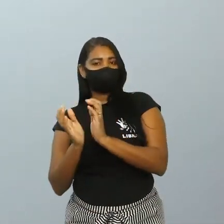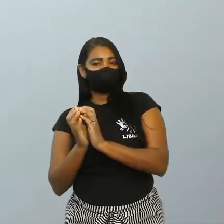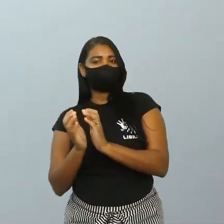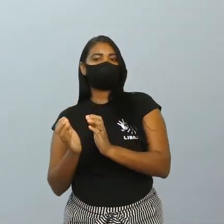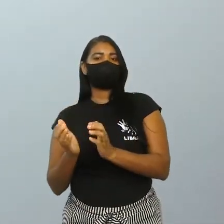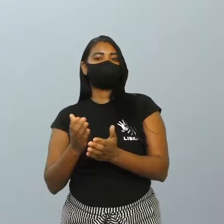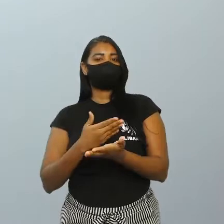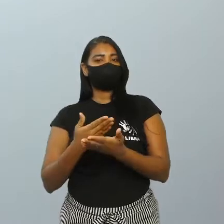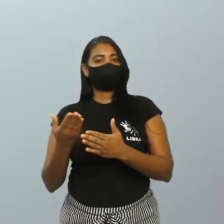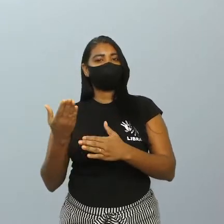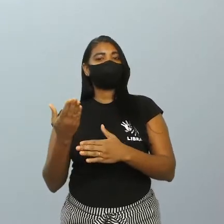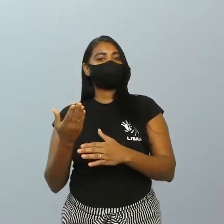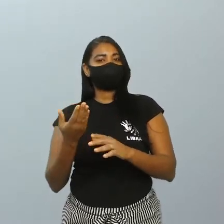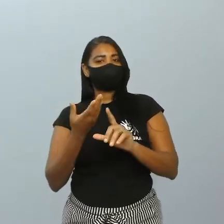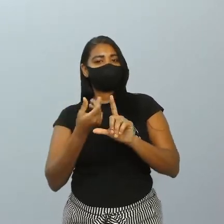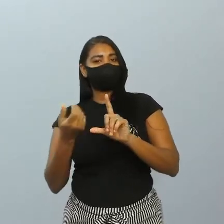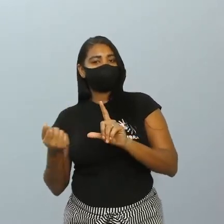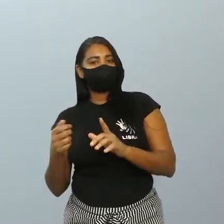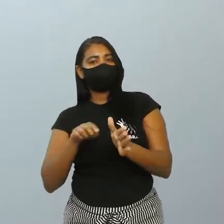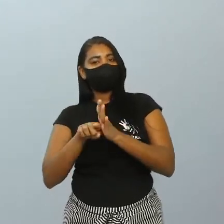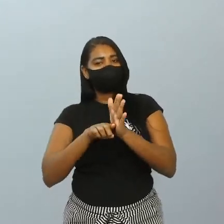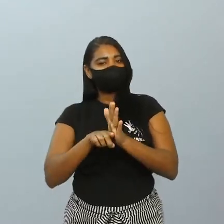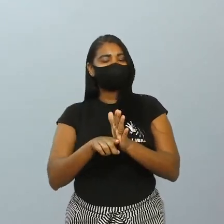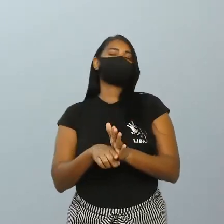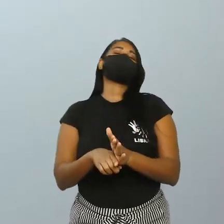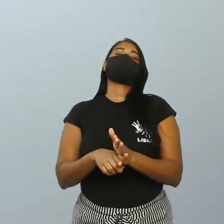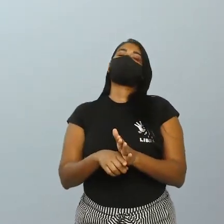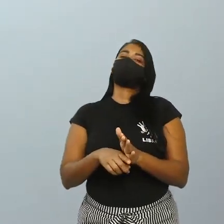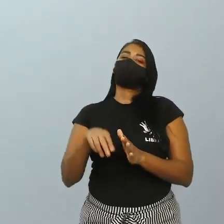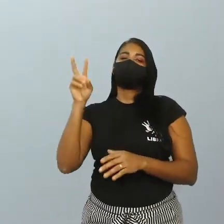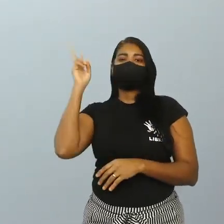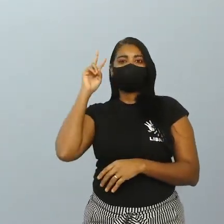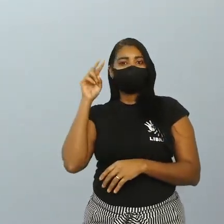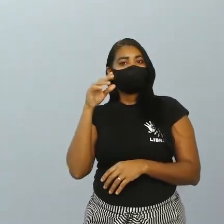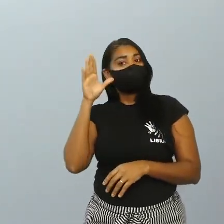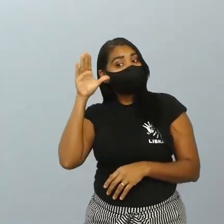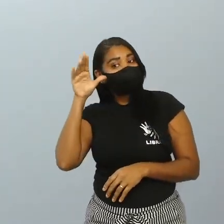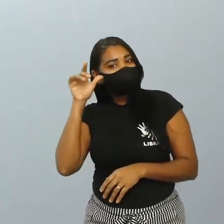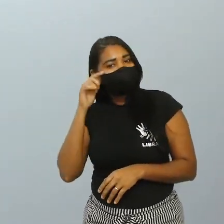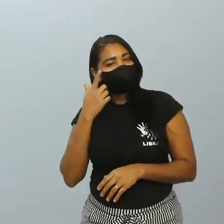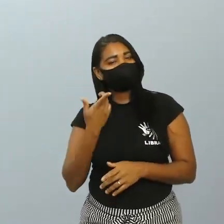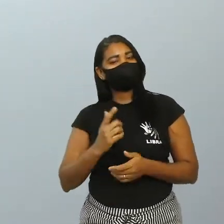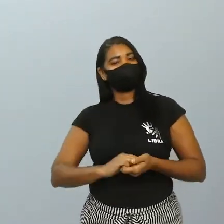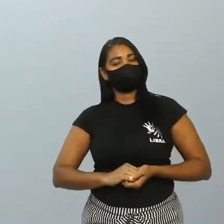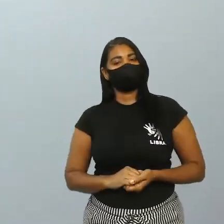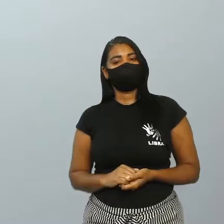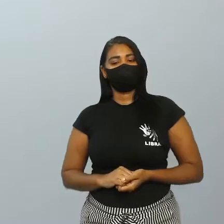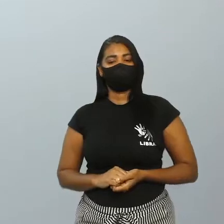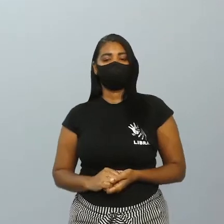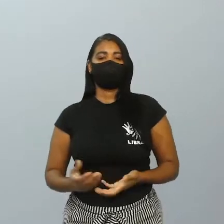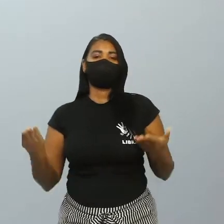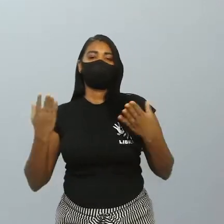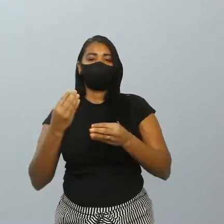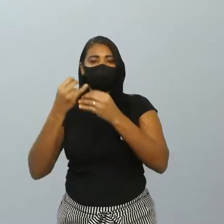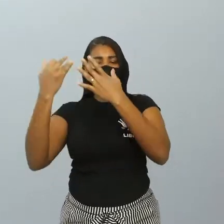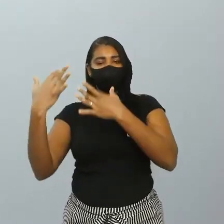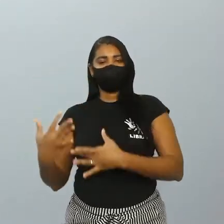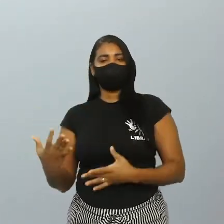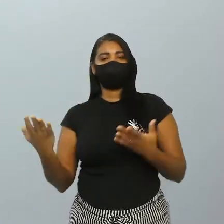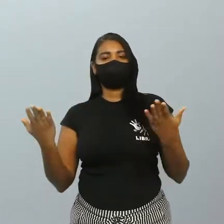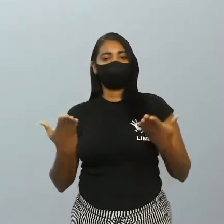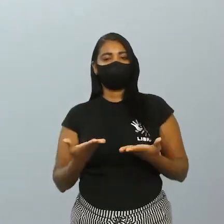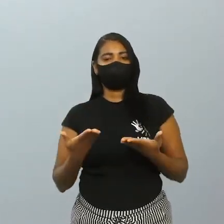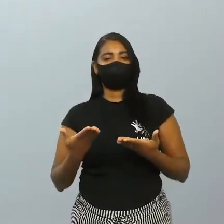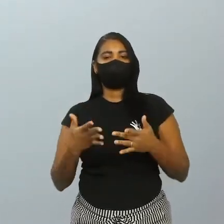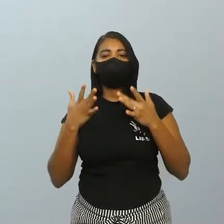foi lá no Google pesquisar? Eu lembro que eu pedi para colocarem lá no Google para ver se vocês tinham curiosidade em pesquisar. Então, hoje a gente vai falar sobre